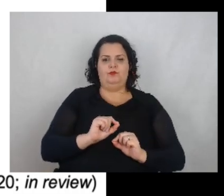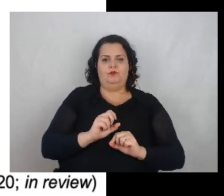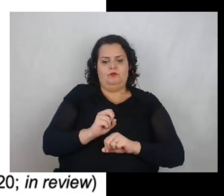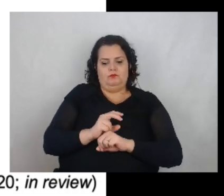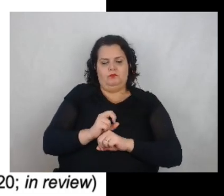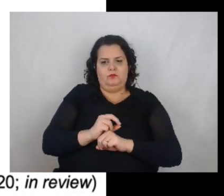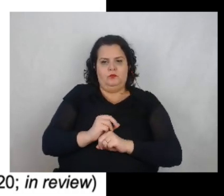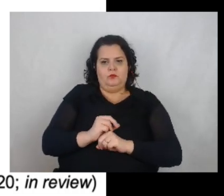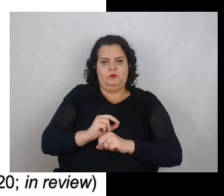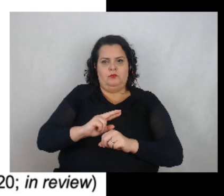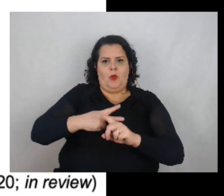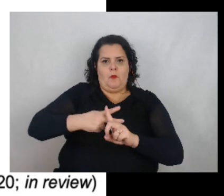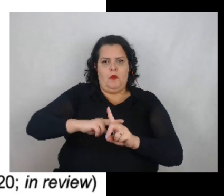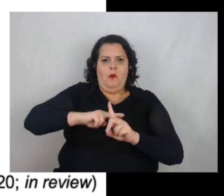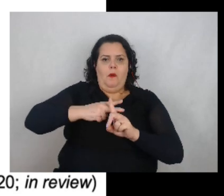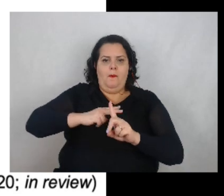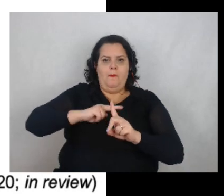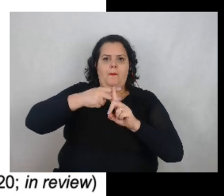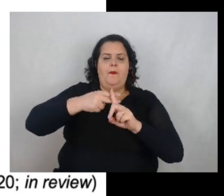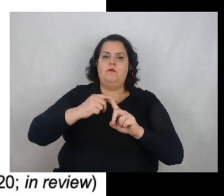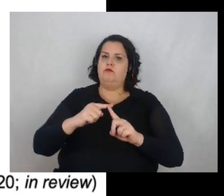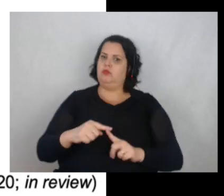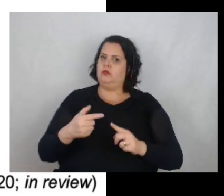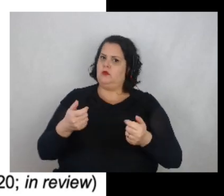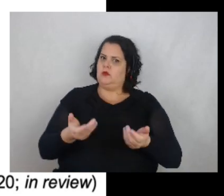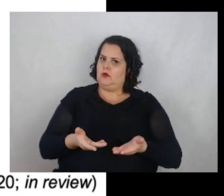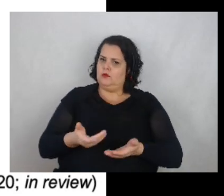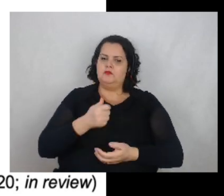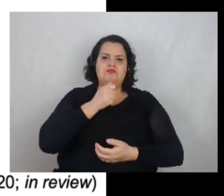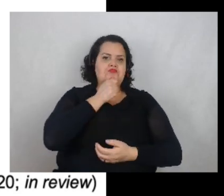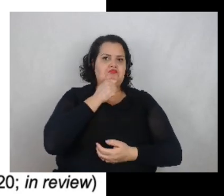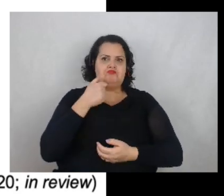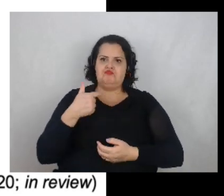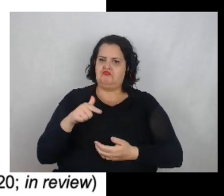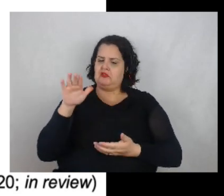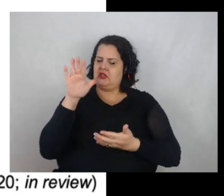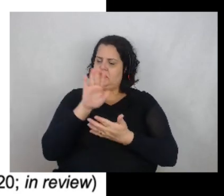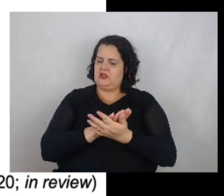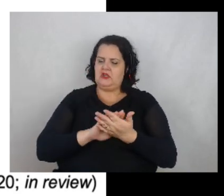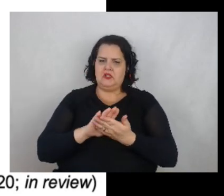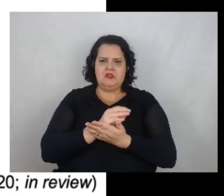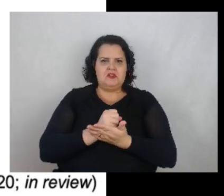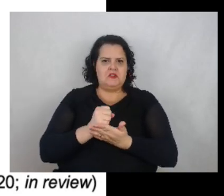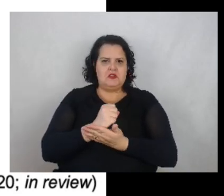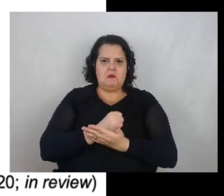tem nenhum tratamento farmacológico eficaz comprovadamente